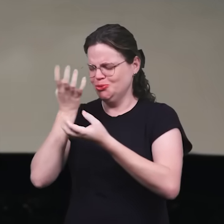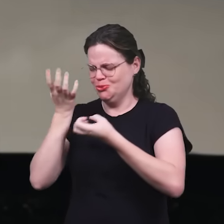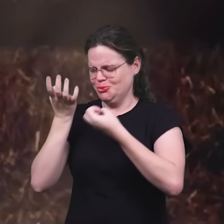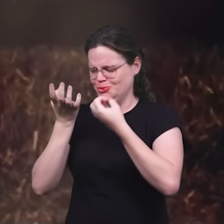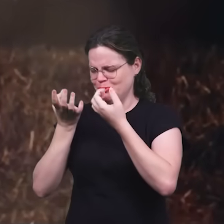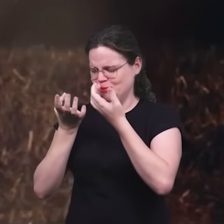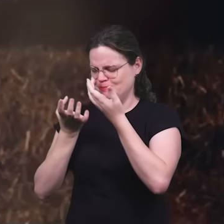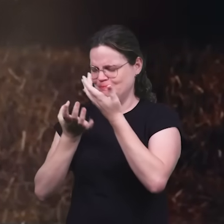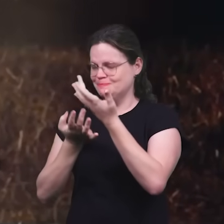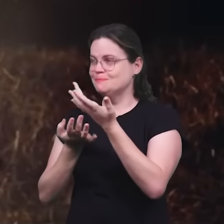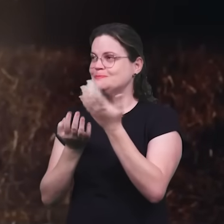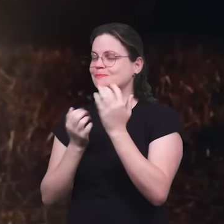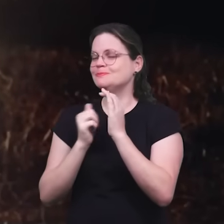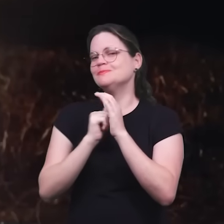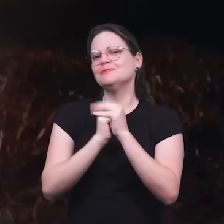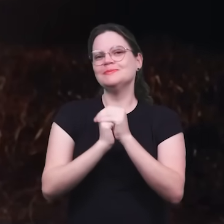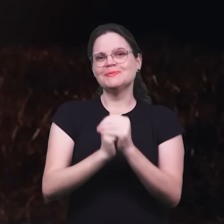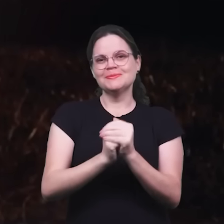pés.